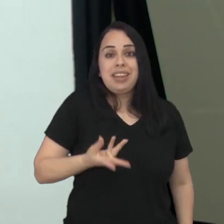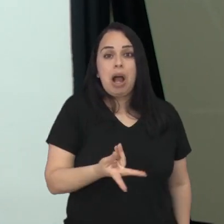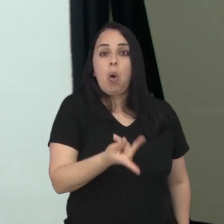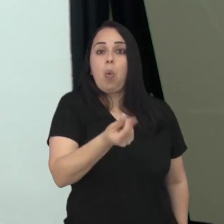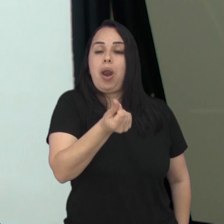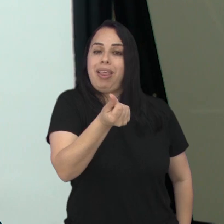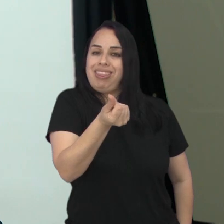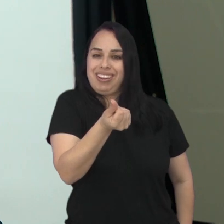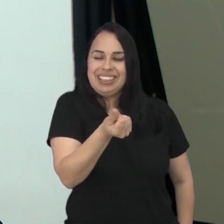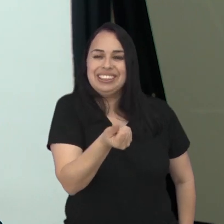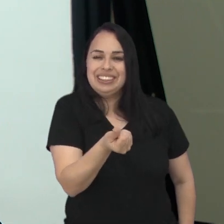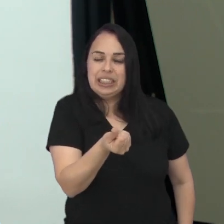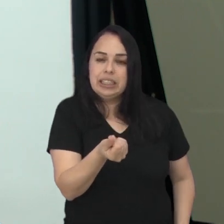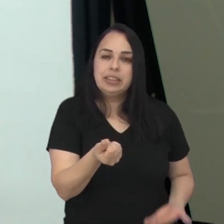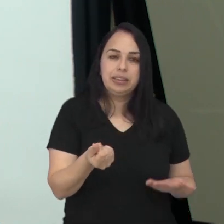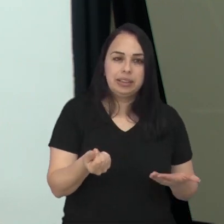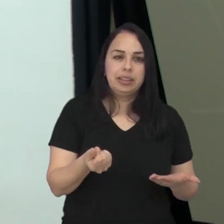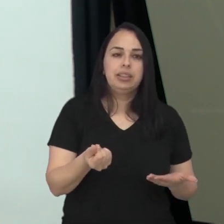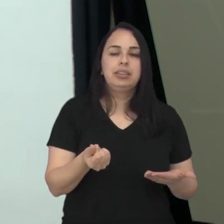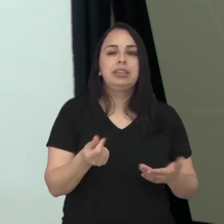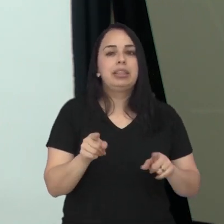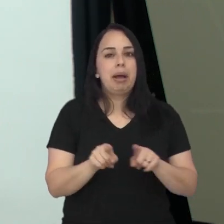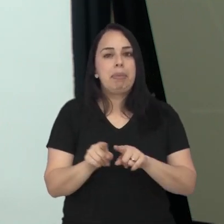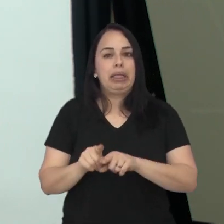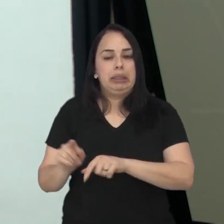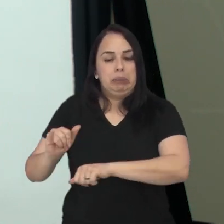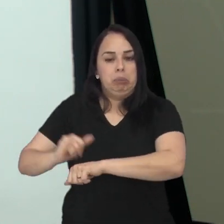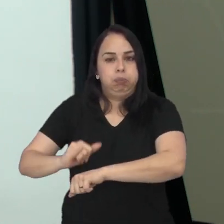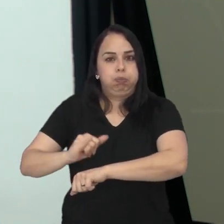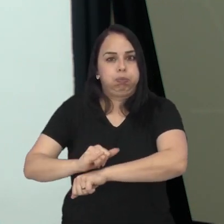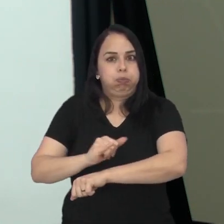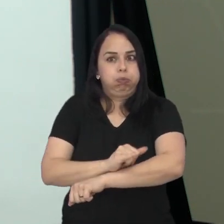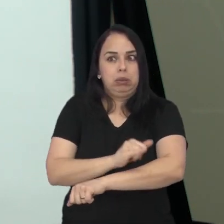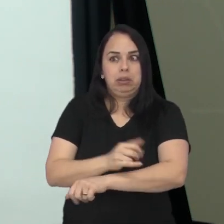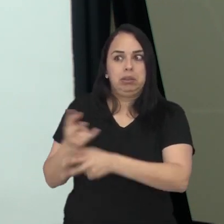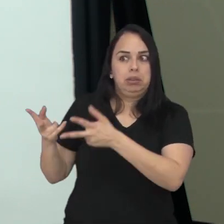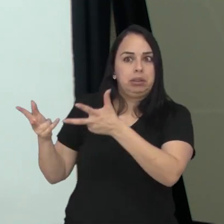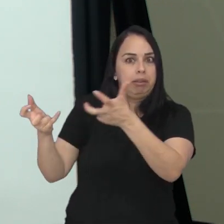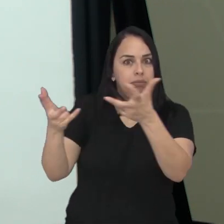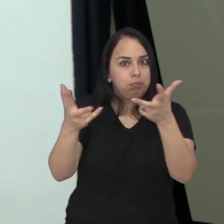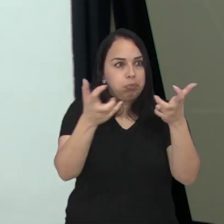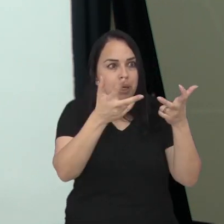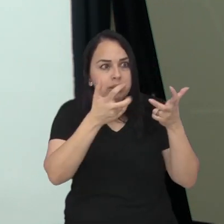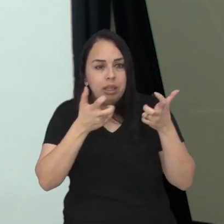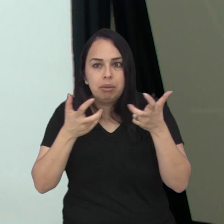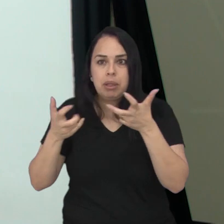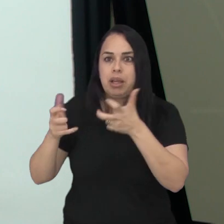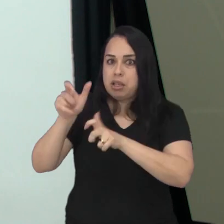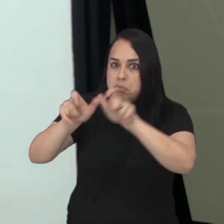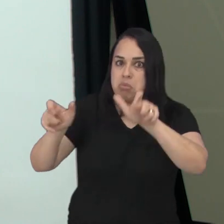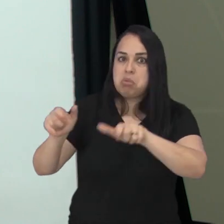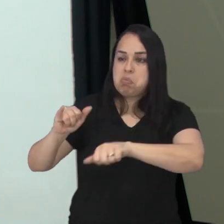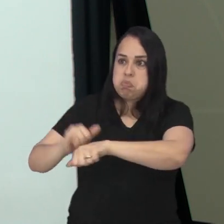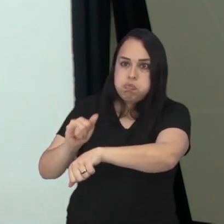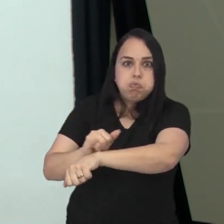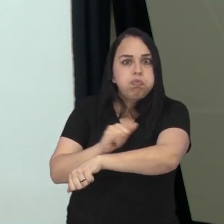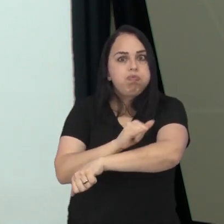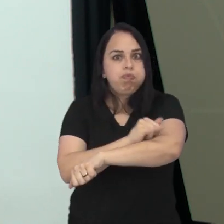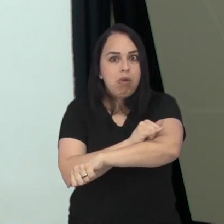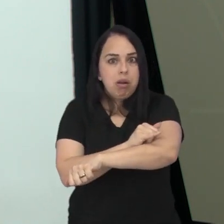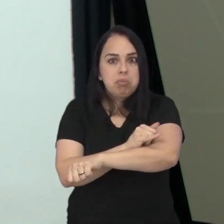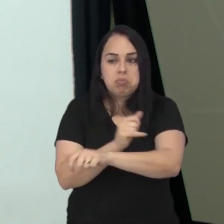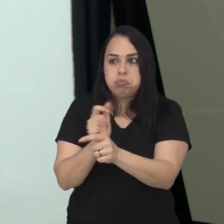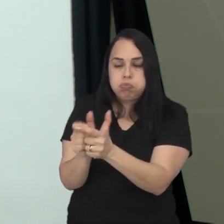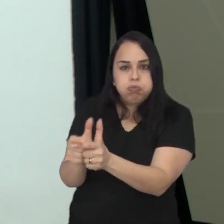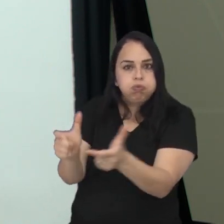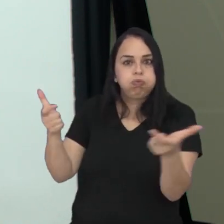que tenham aí uma qualidade de vida, né, a questão do sobrepeso que é muito grande no nosso país, tem crescido